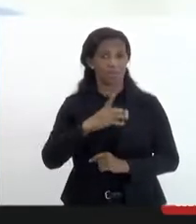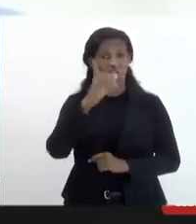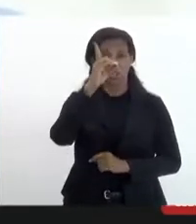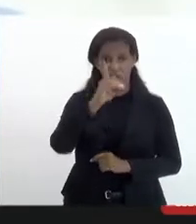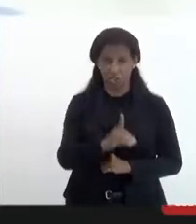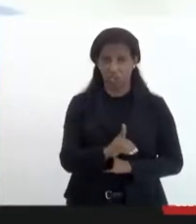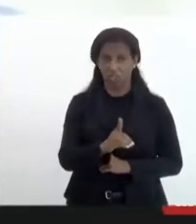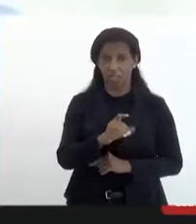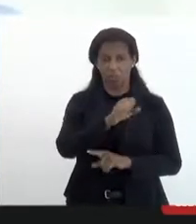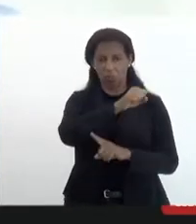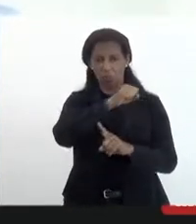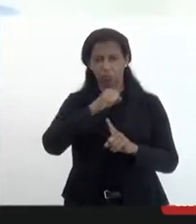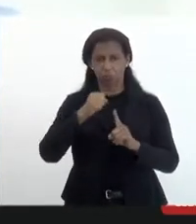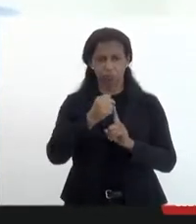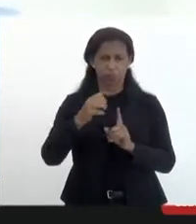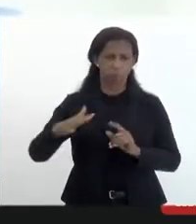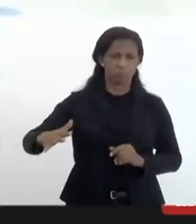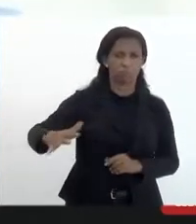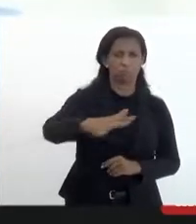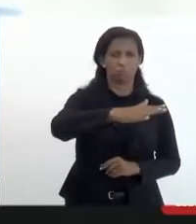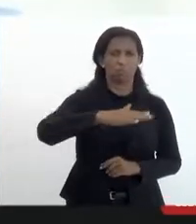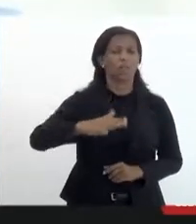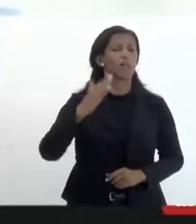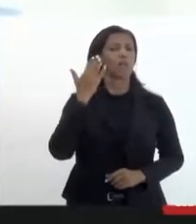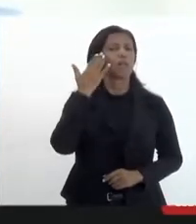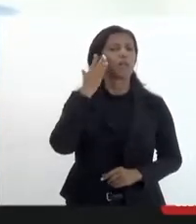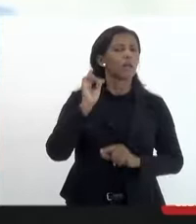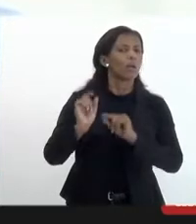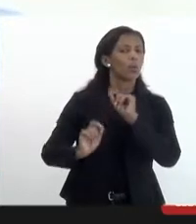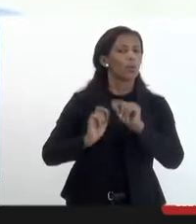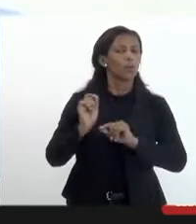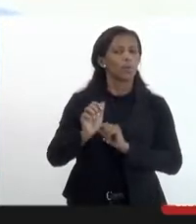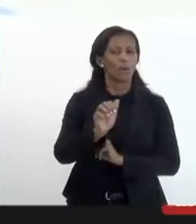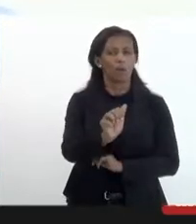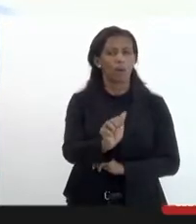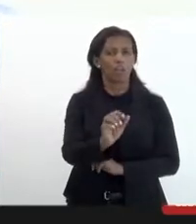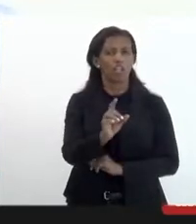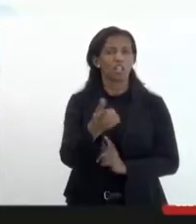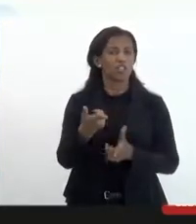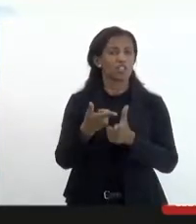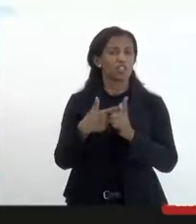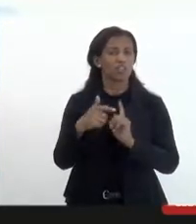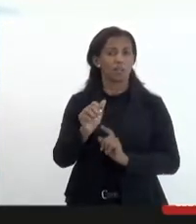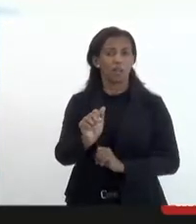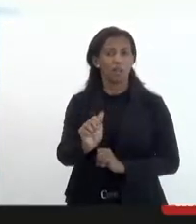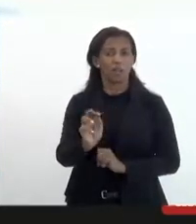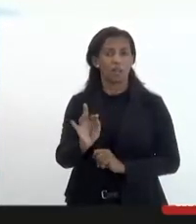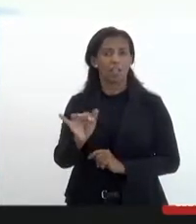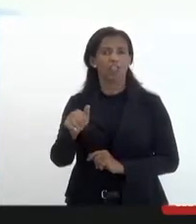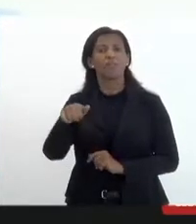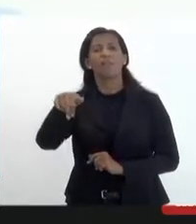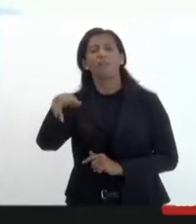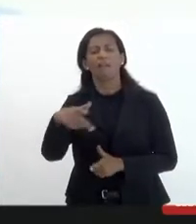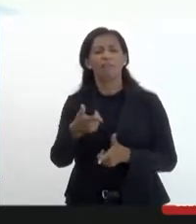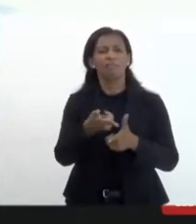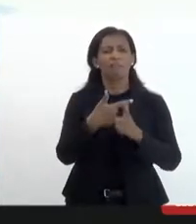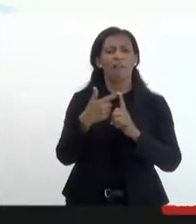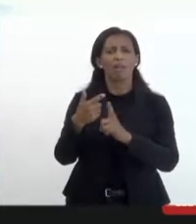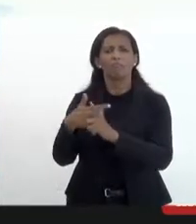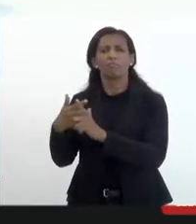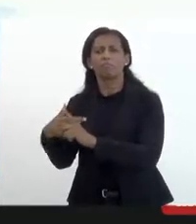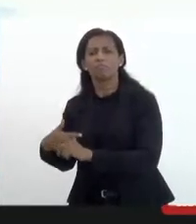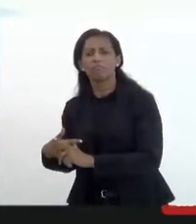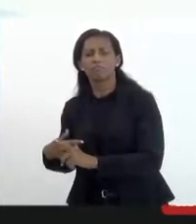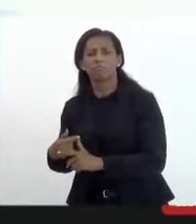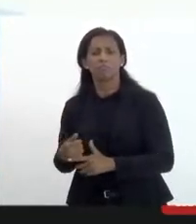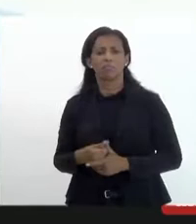direito a entender o que é a dívida ativa, quem são os devedores. Os devedores da